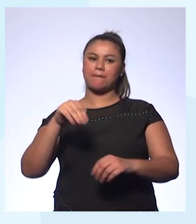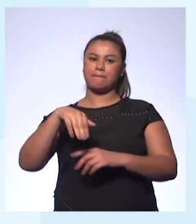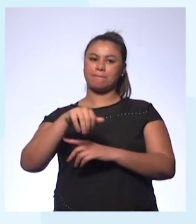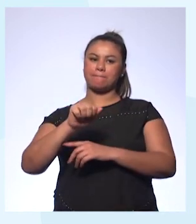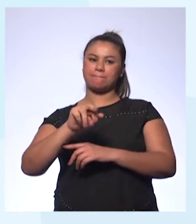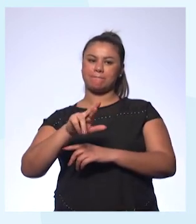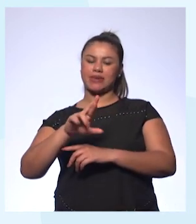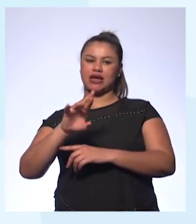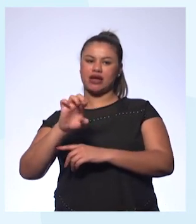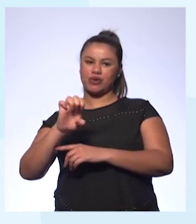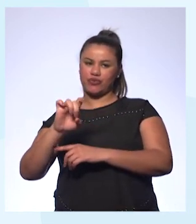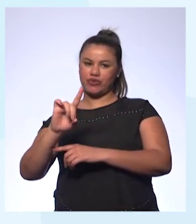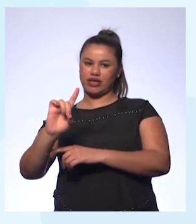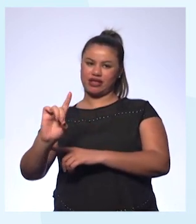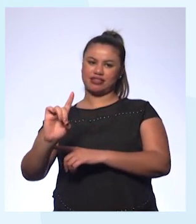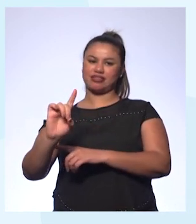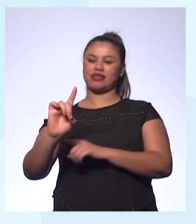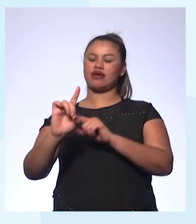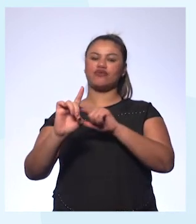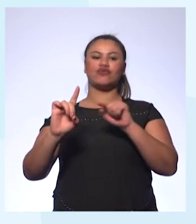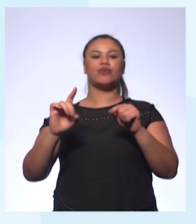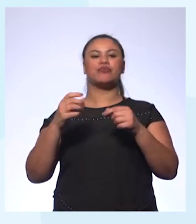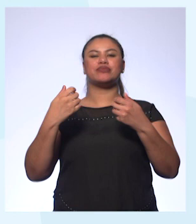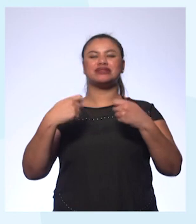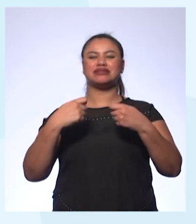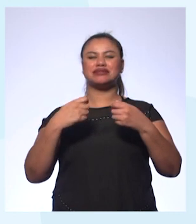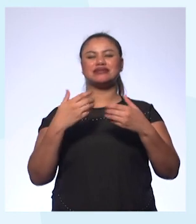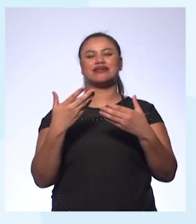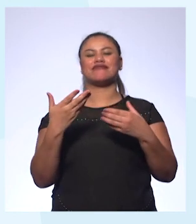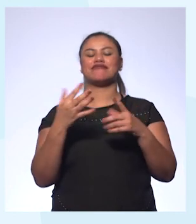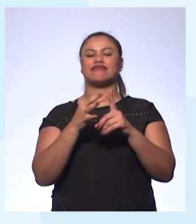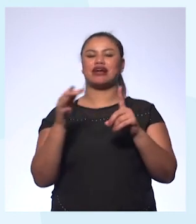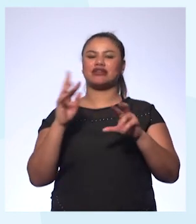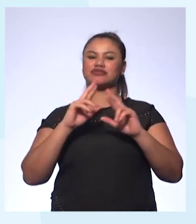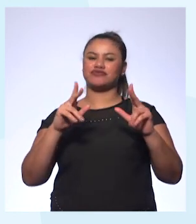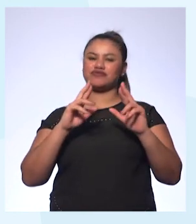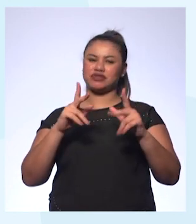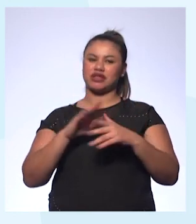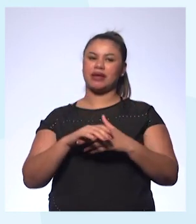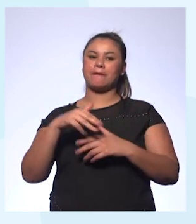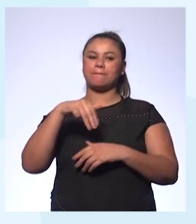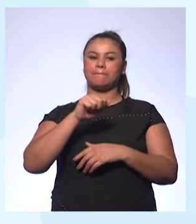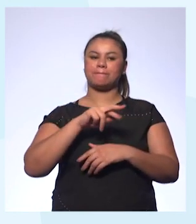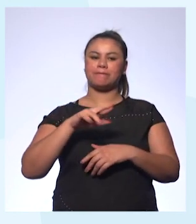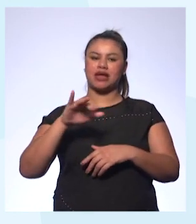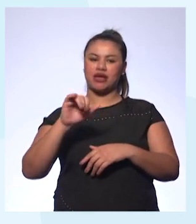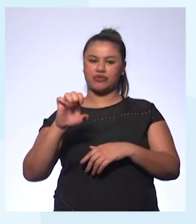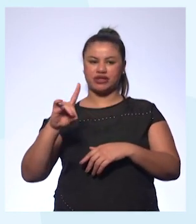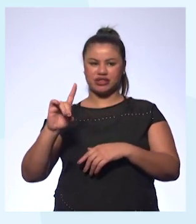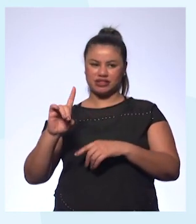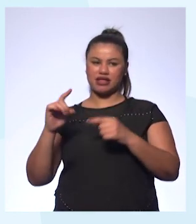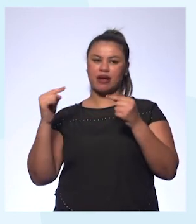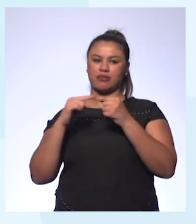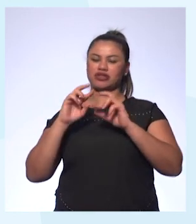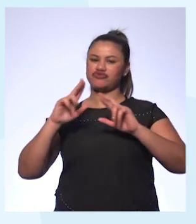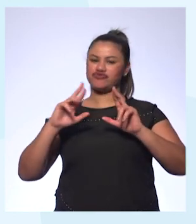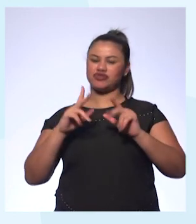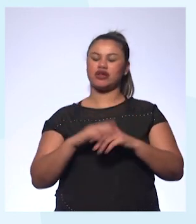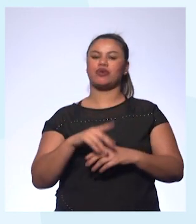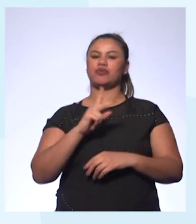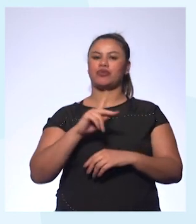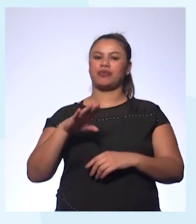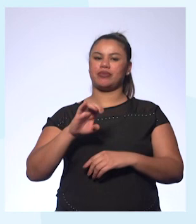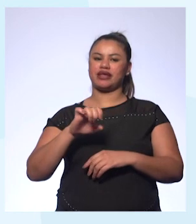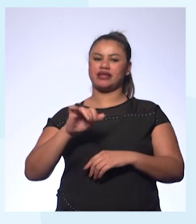que falar de outra forma a outra estudo estrutura para montar a frase então m**** você sempre foi usar get married isso a pro